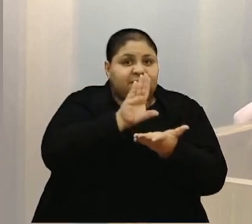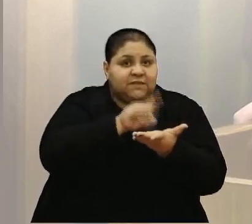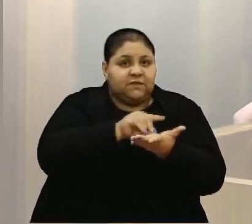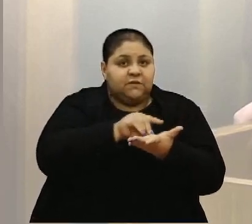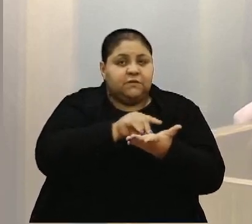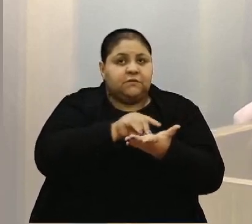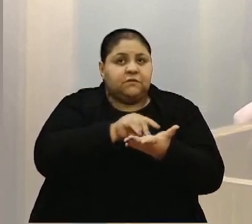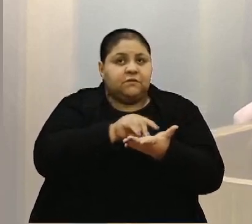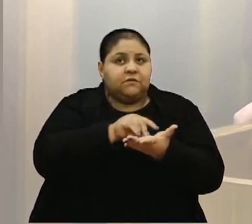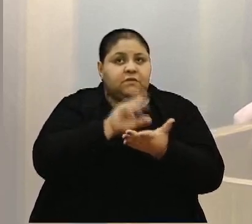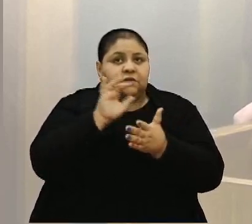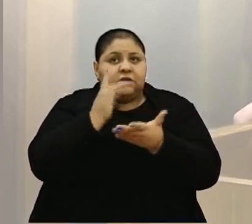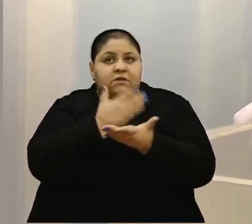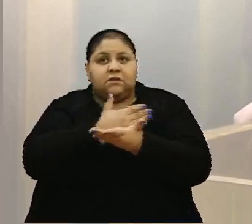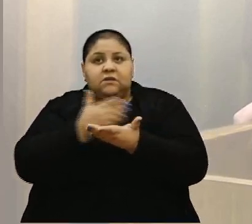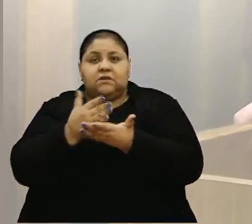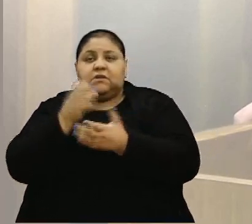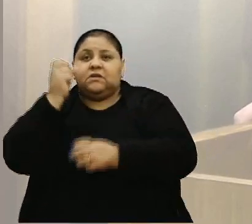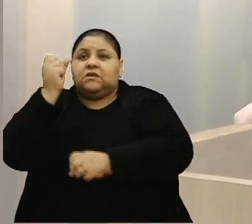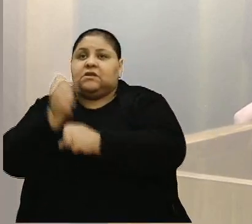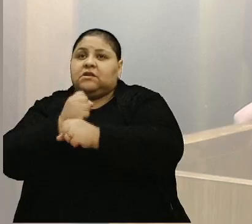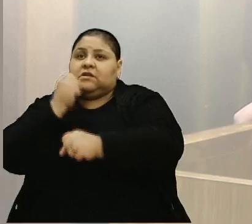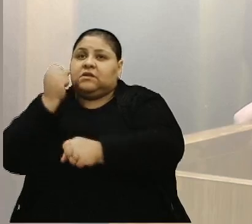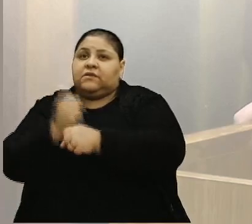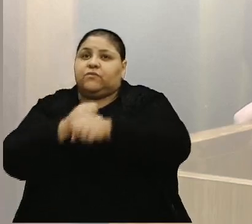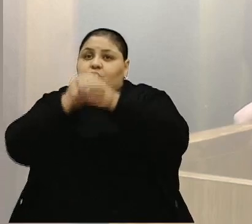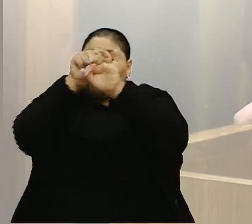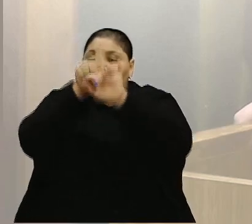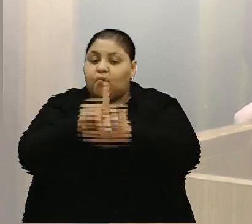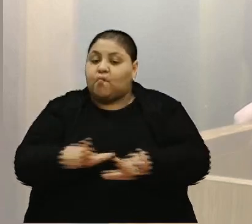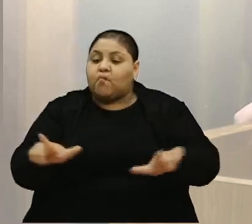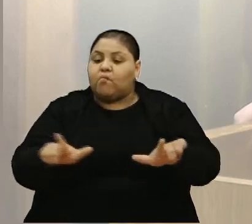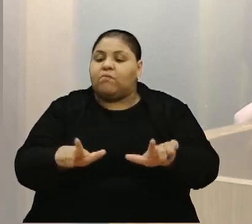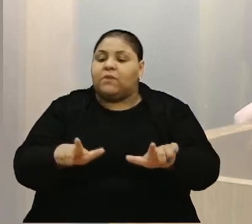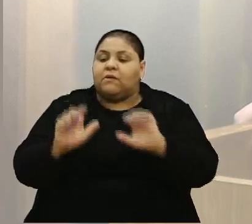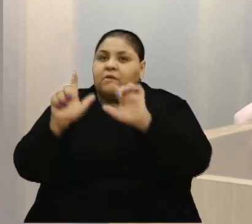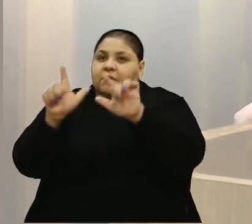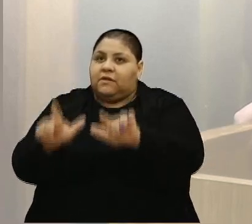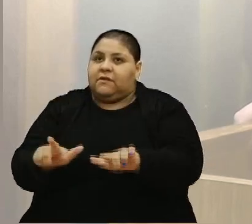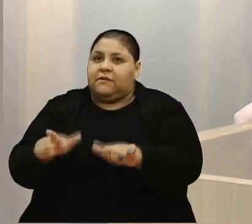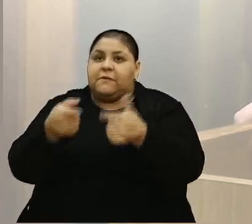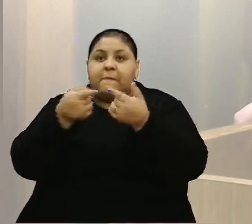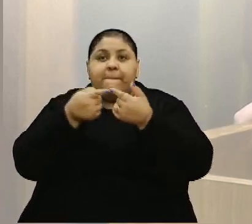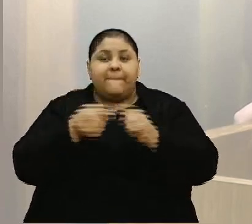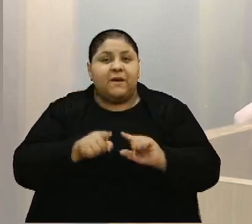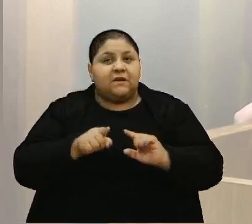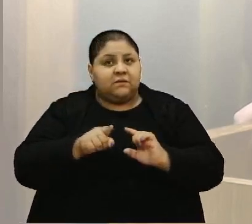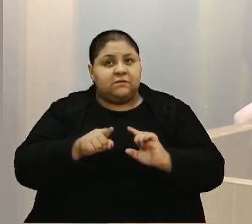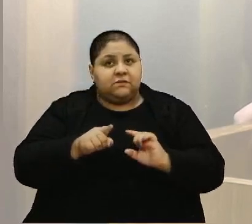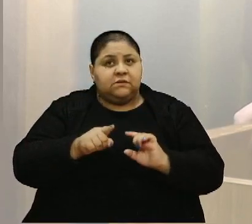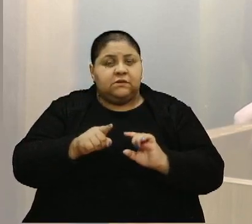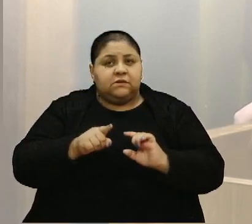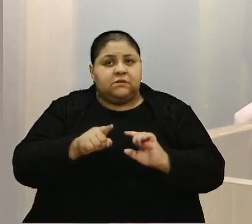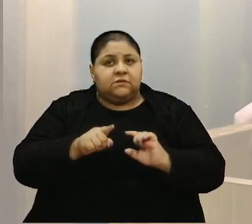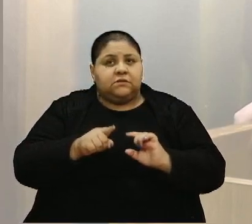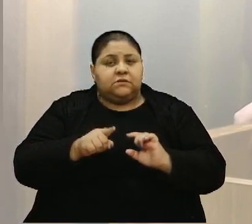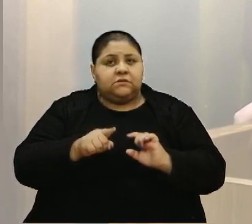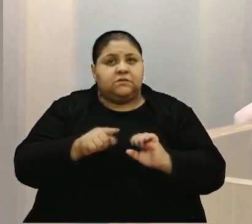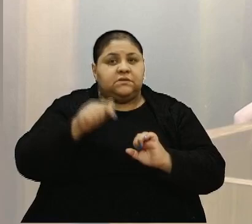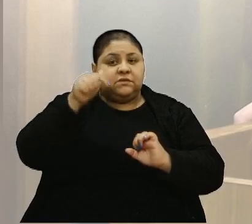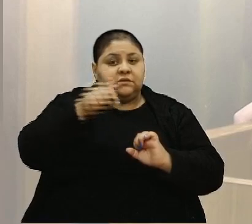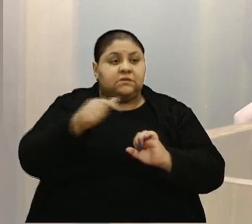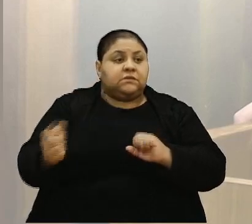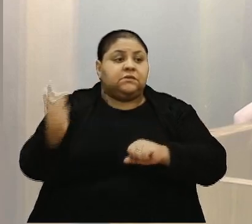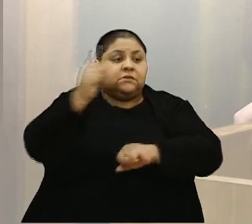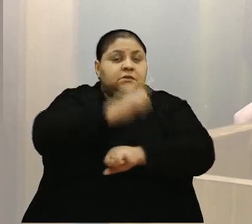ia ser iniciada as obras de limpeza do local. Porém, nesta data, no